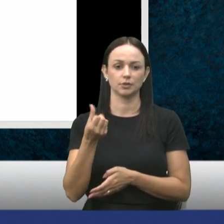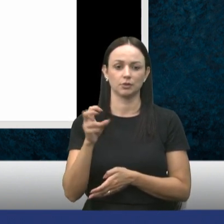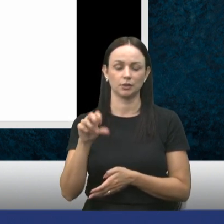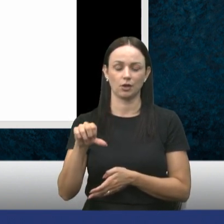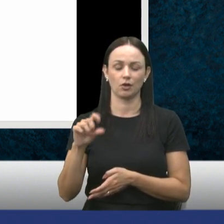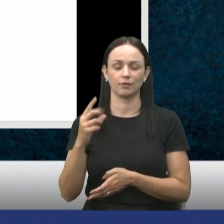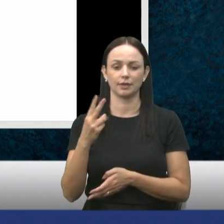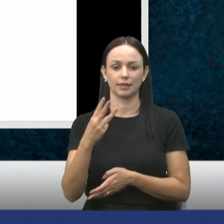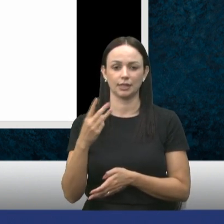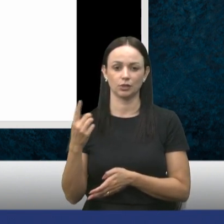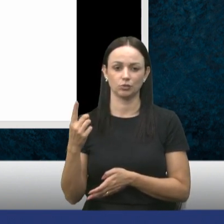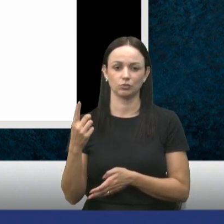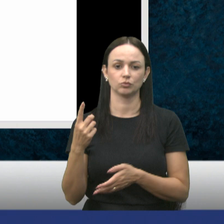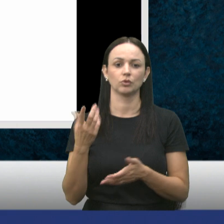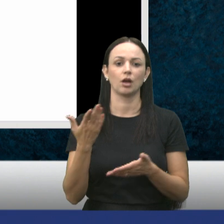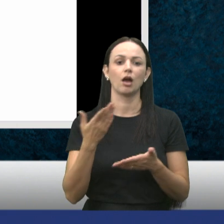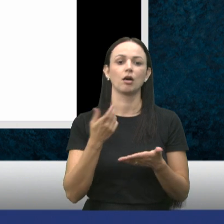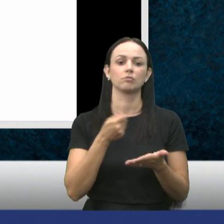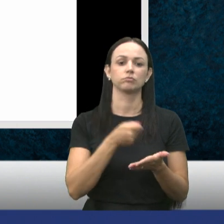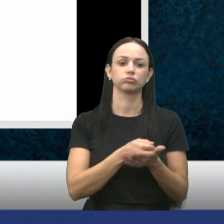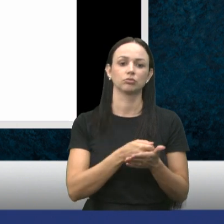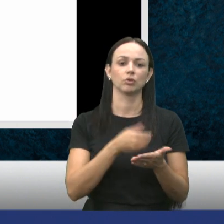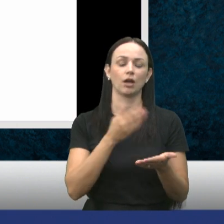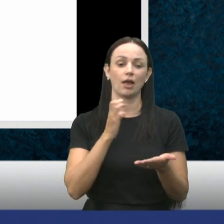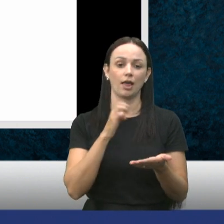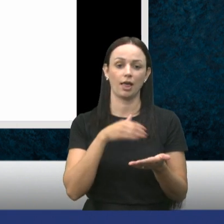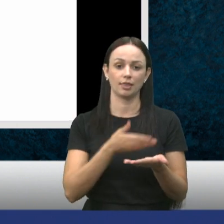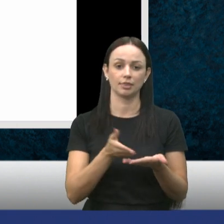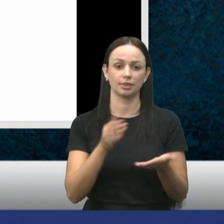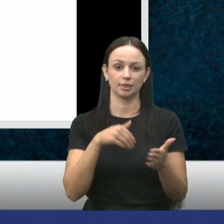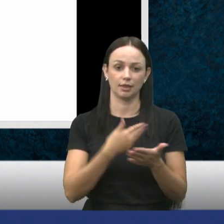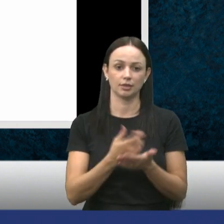64.659.031 e foi empenhado até agora